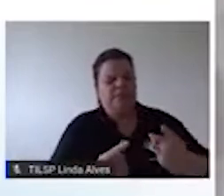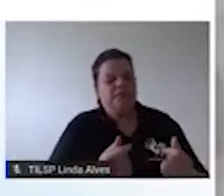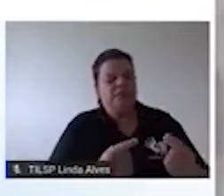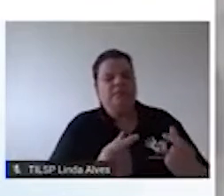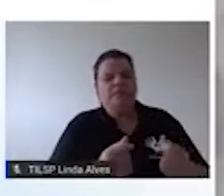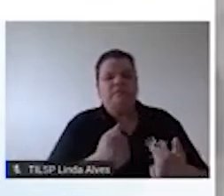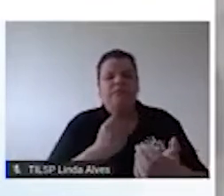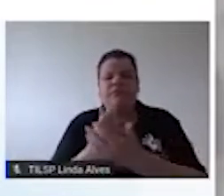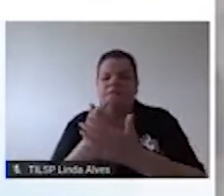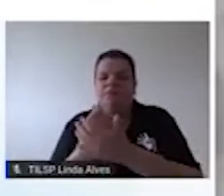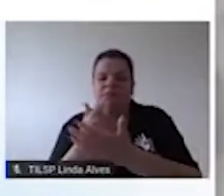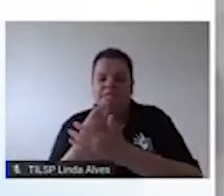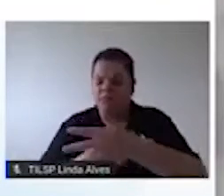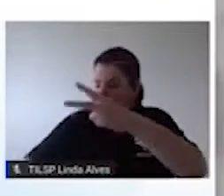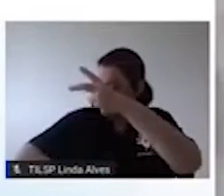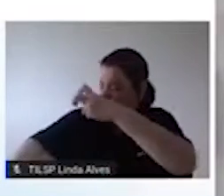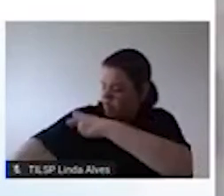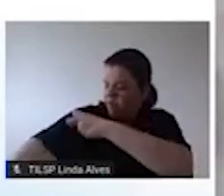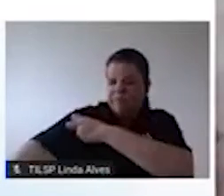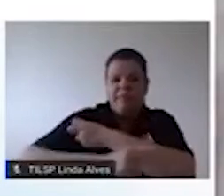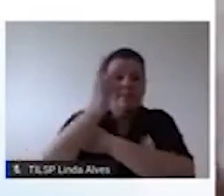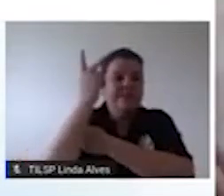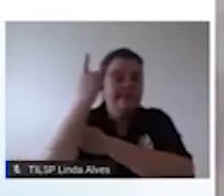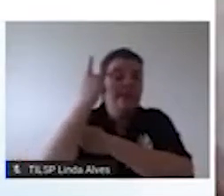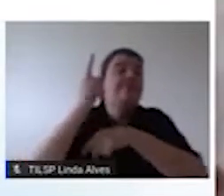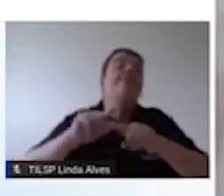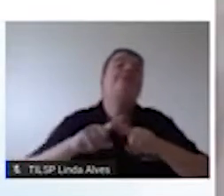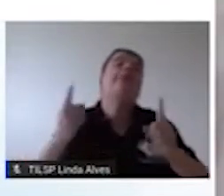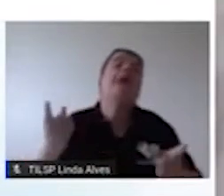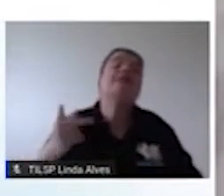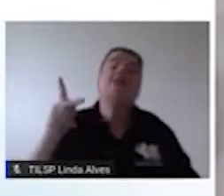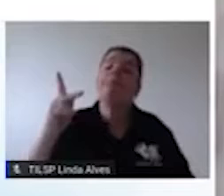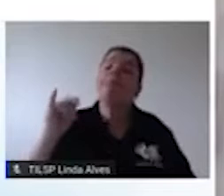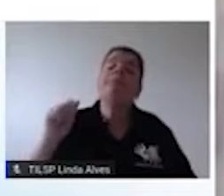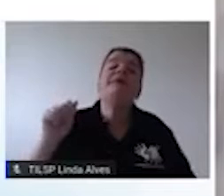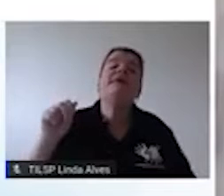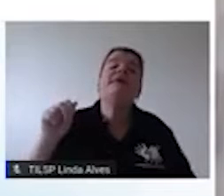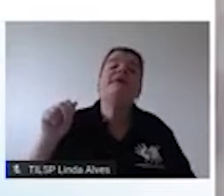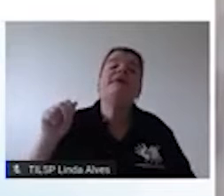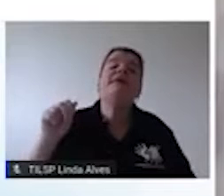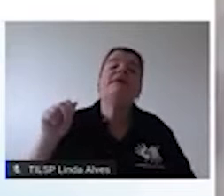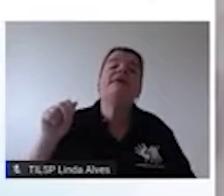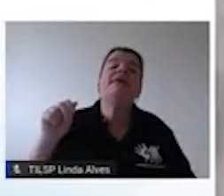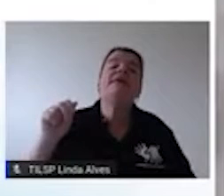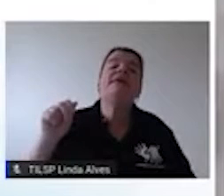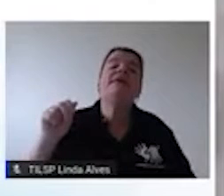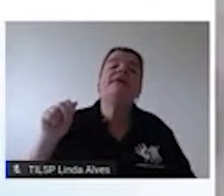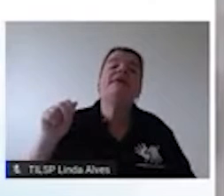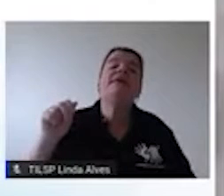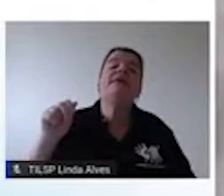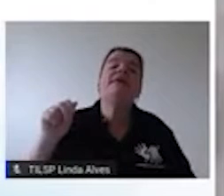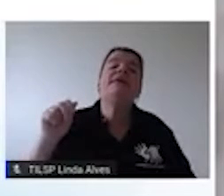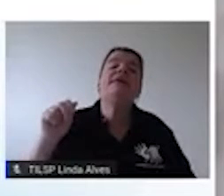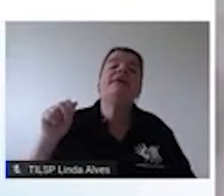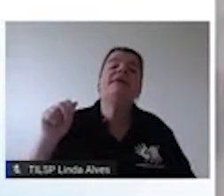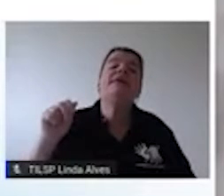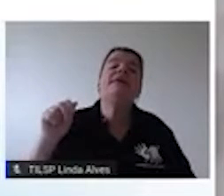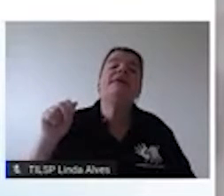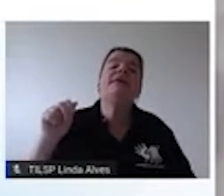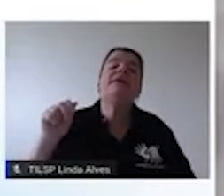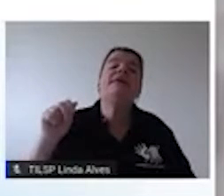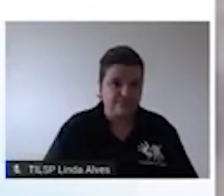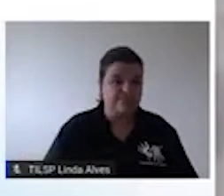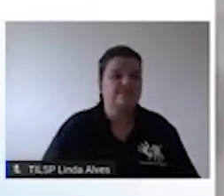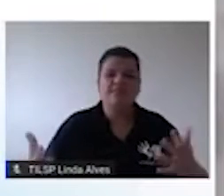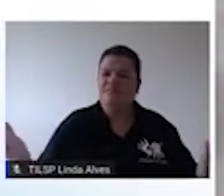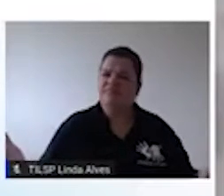vai comprar vacina de São Paulo. Sim, mas o Piauí, que é um estado pobre, não vai comprar porque ele não tem como comprar. Então, isso não